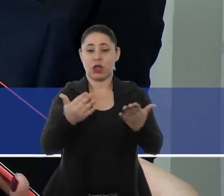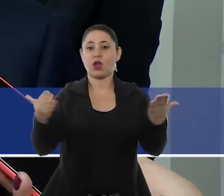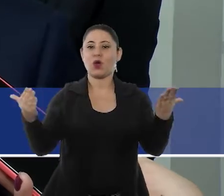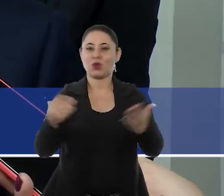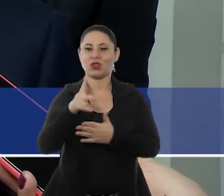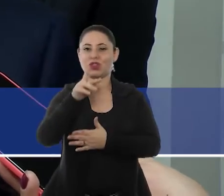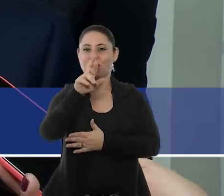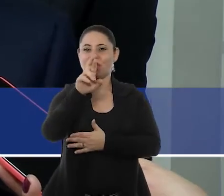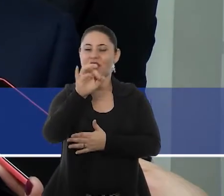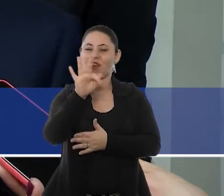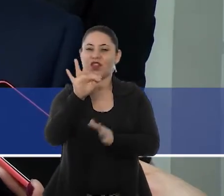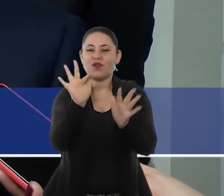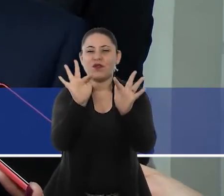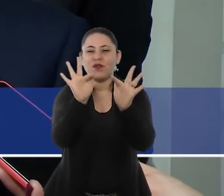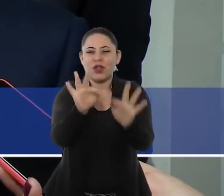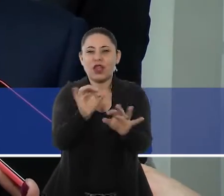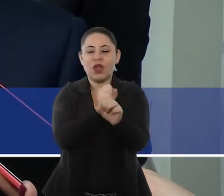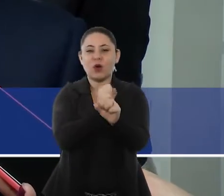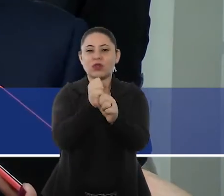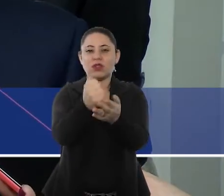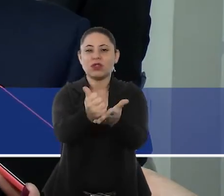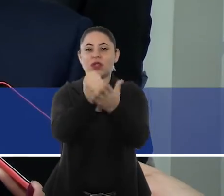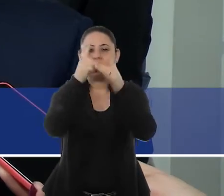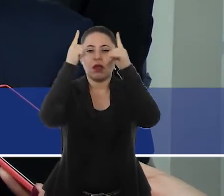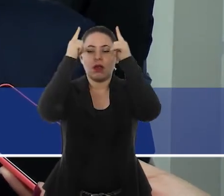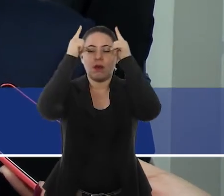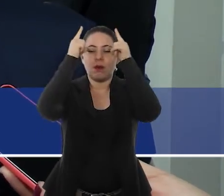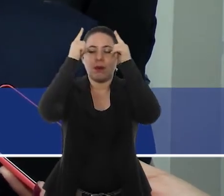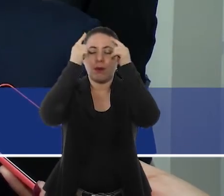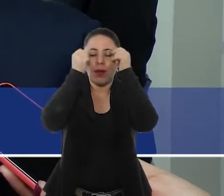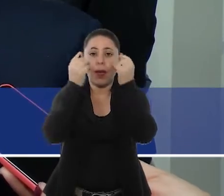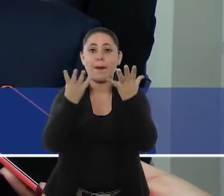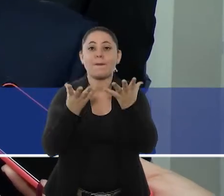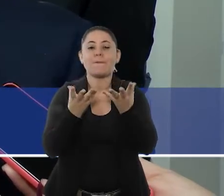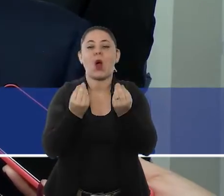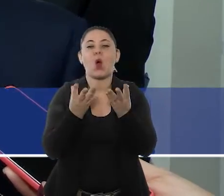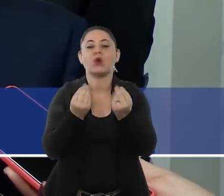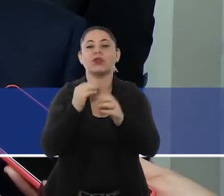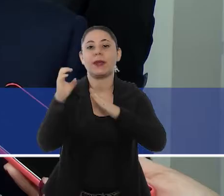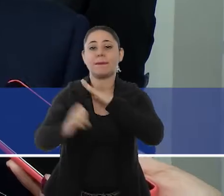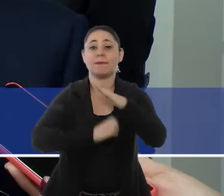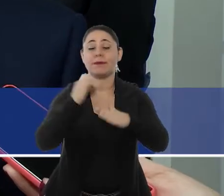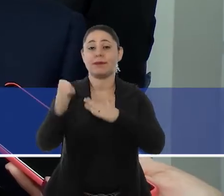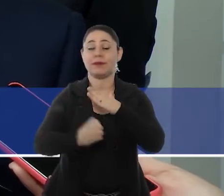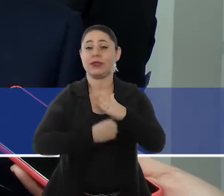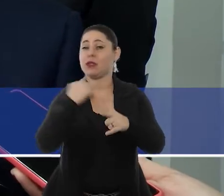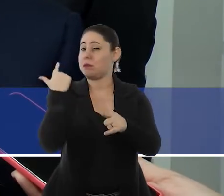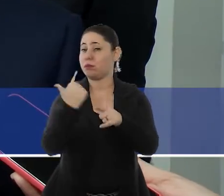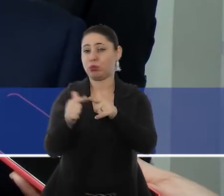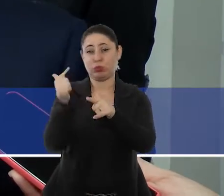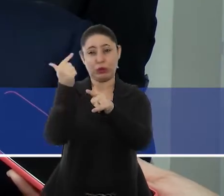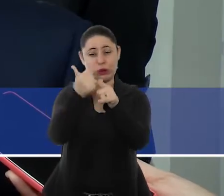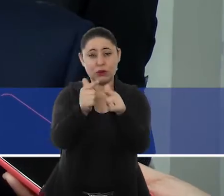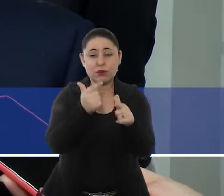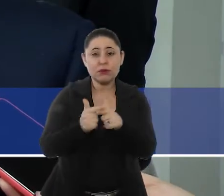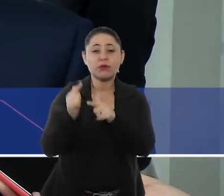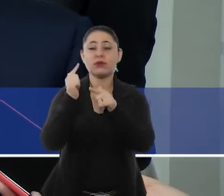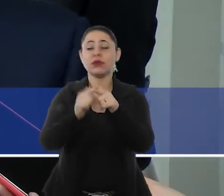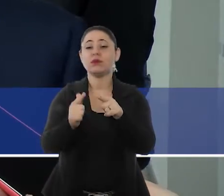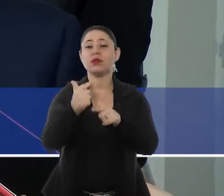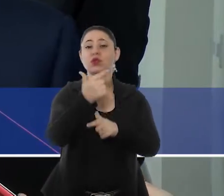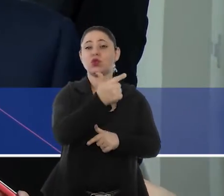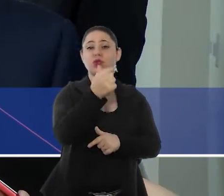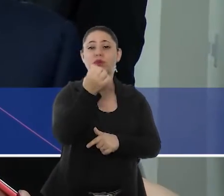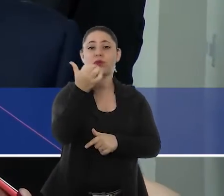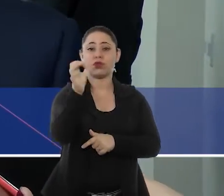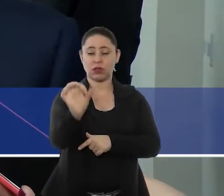2020 e a entrega desse refis hoje, assim, no final do ano, traz um alívio para muitas empresas que estão, de certa